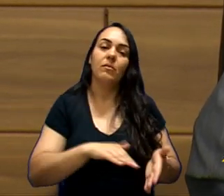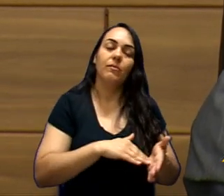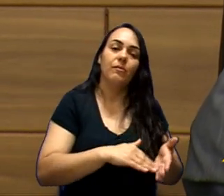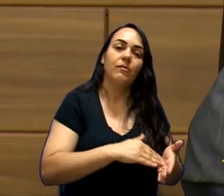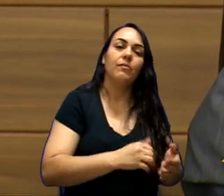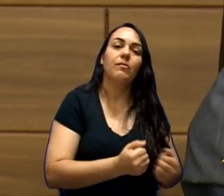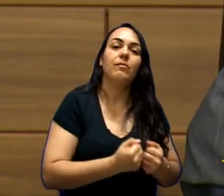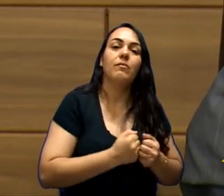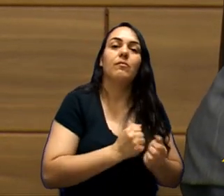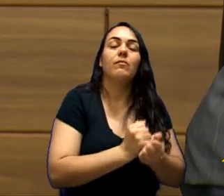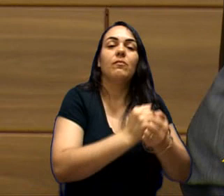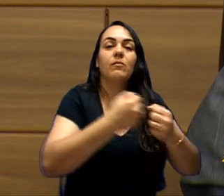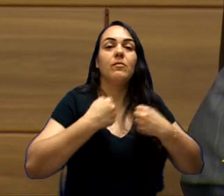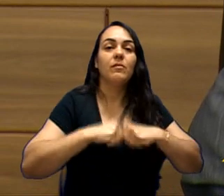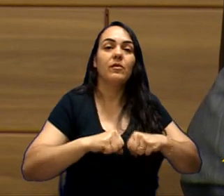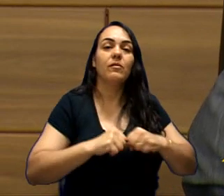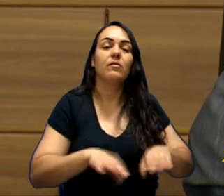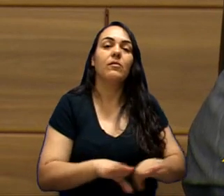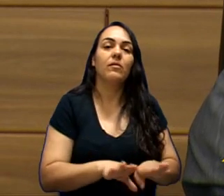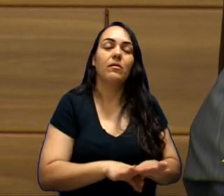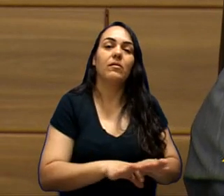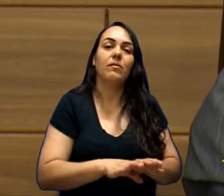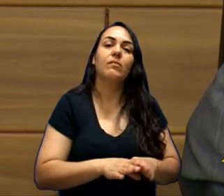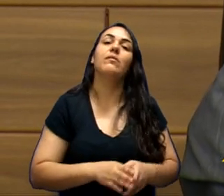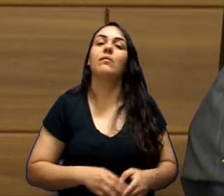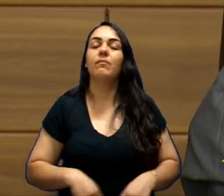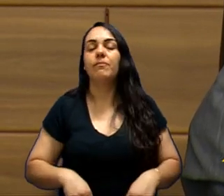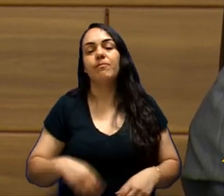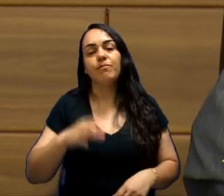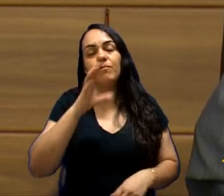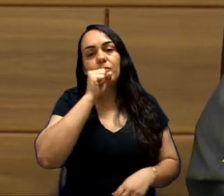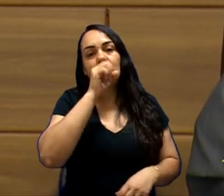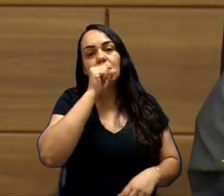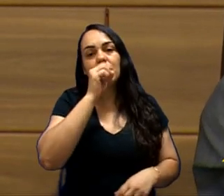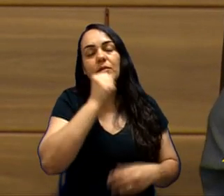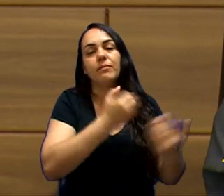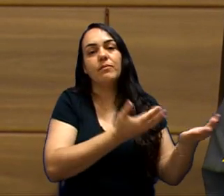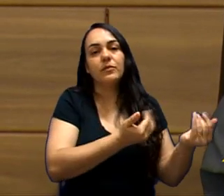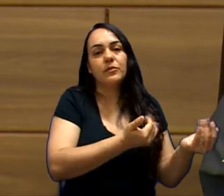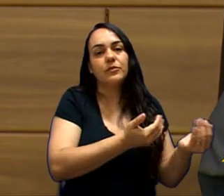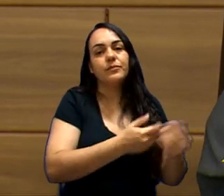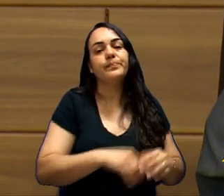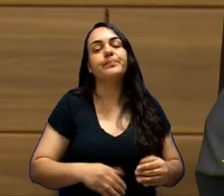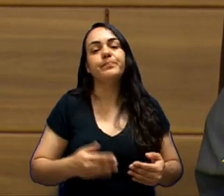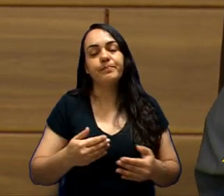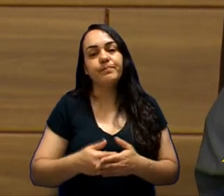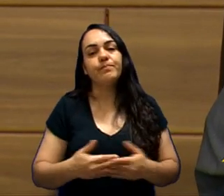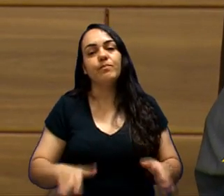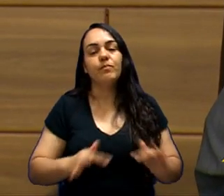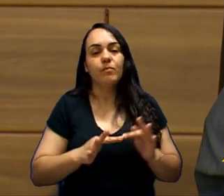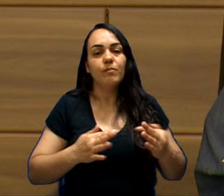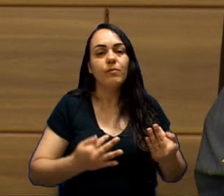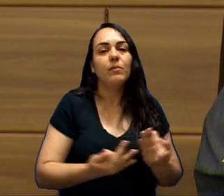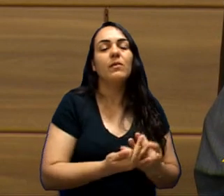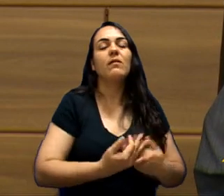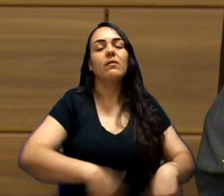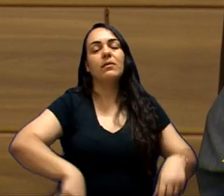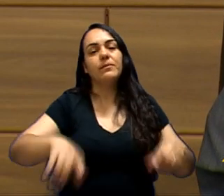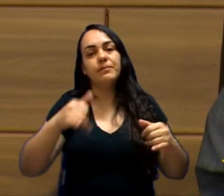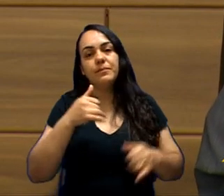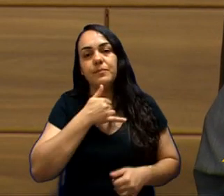tivemos junto no velório sábado, muito jovem, deixando 3 filhos, o esposo